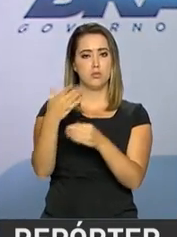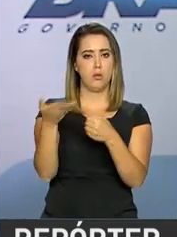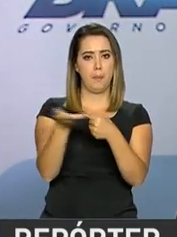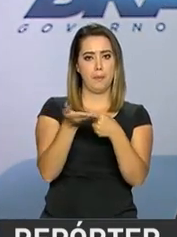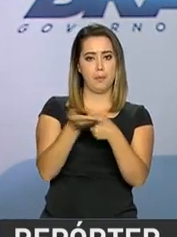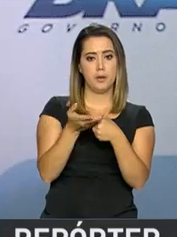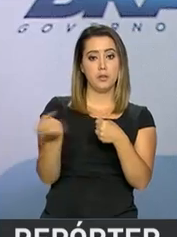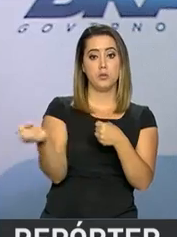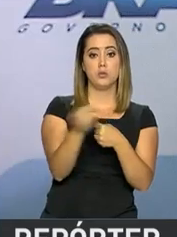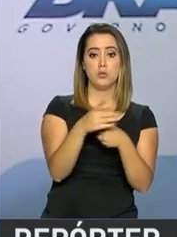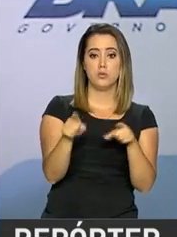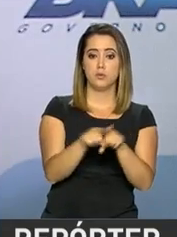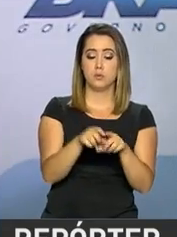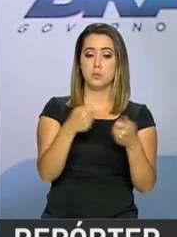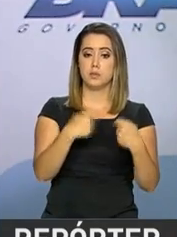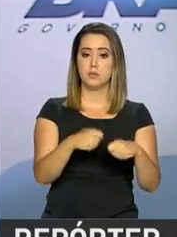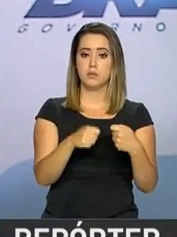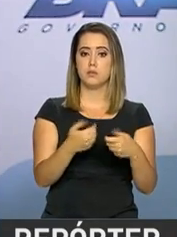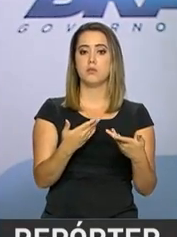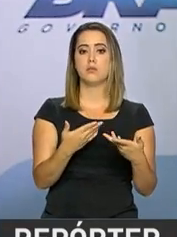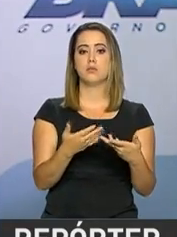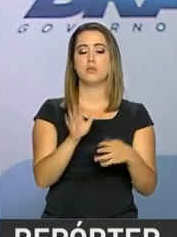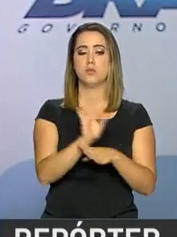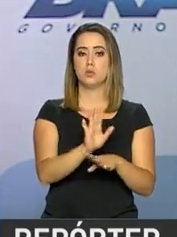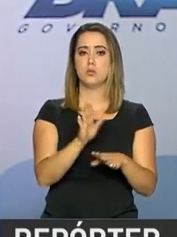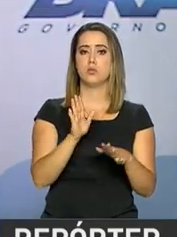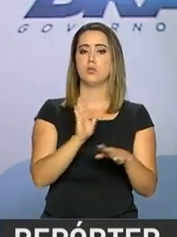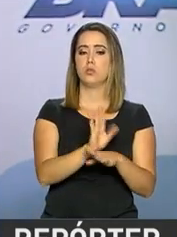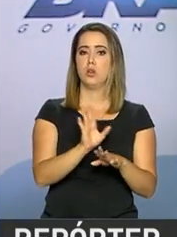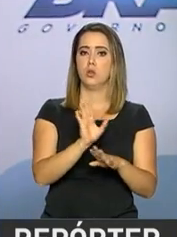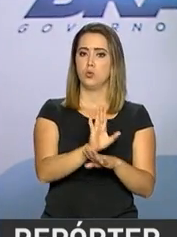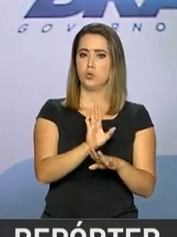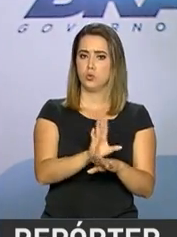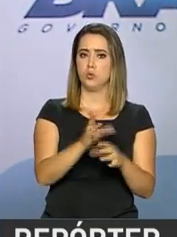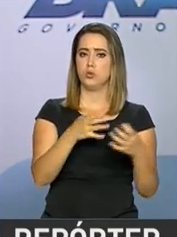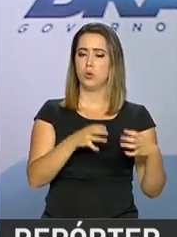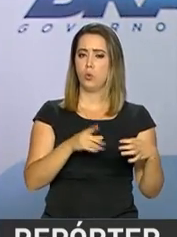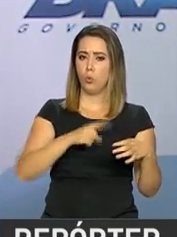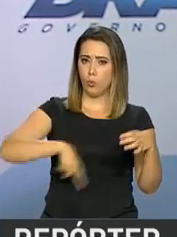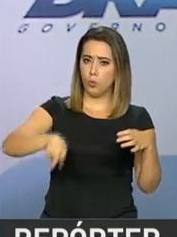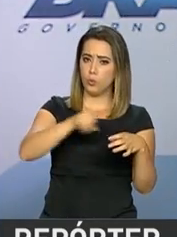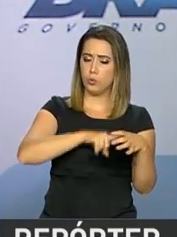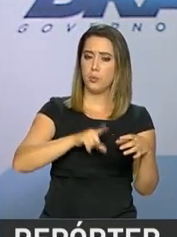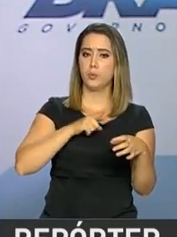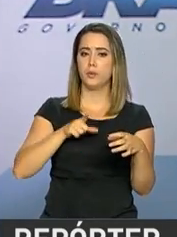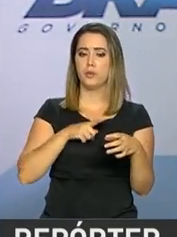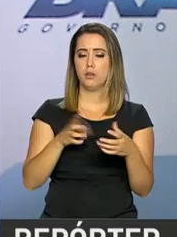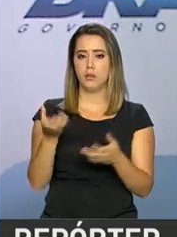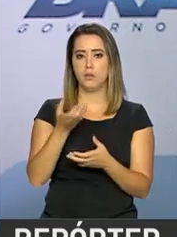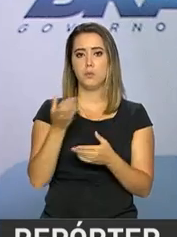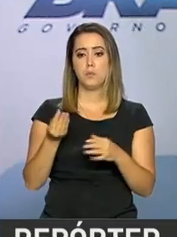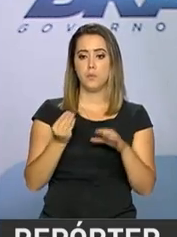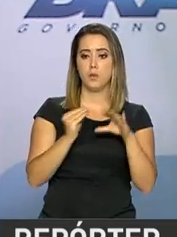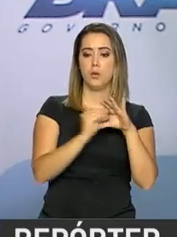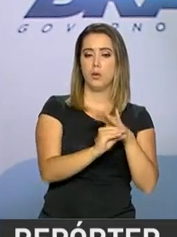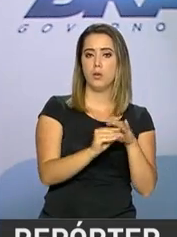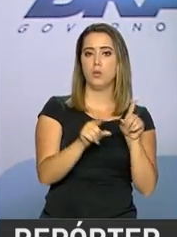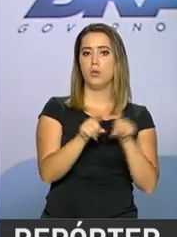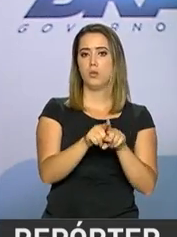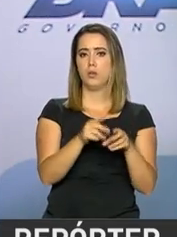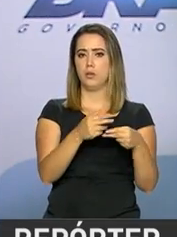implantando novos serviços, apoiando entidades filantrópicas que têm o interesse em implantar o